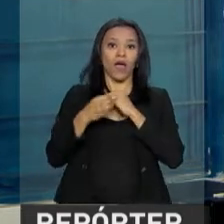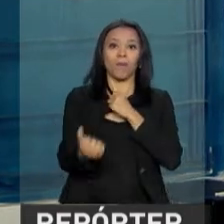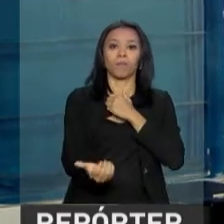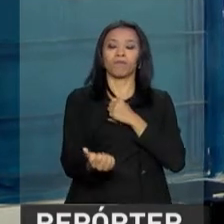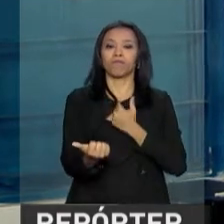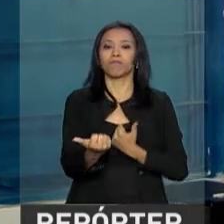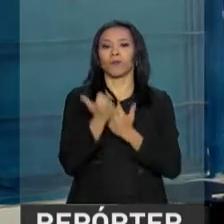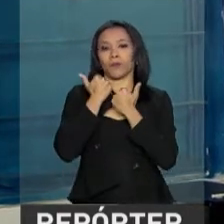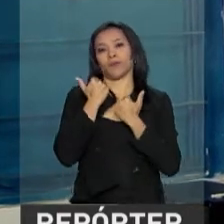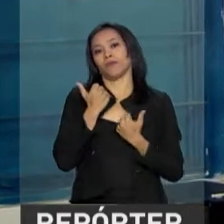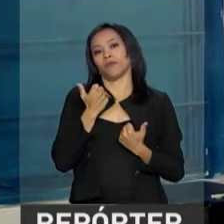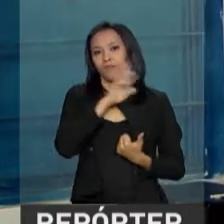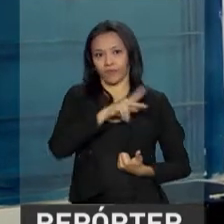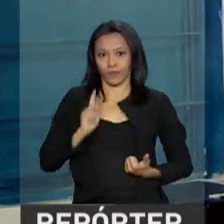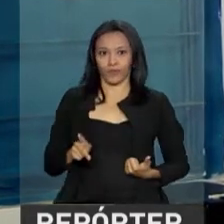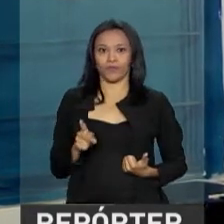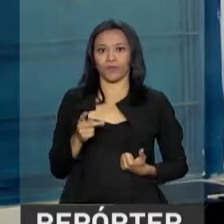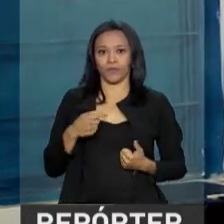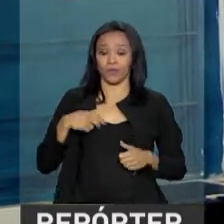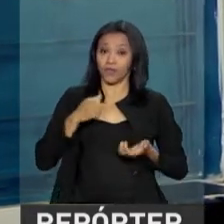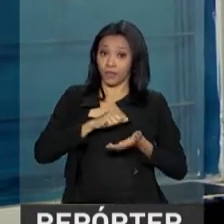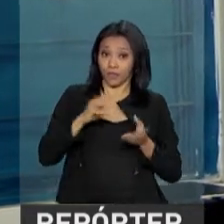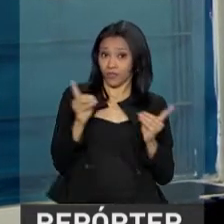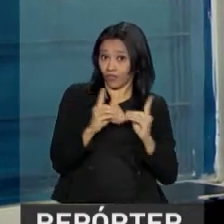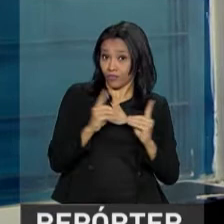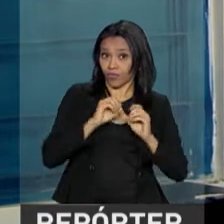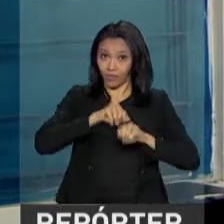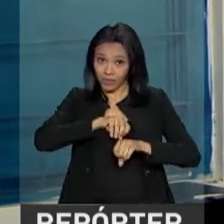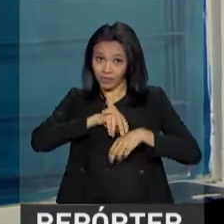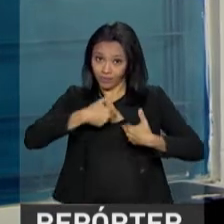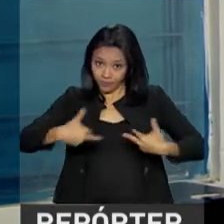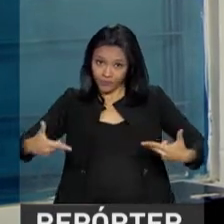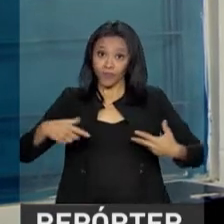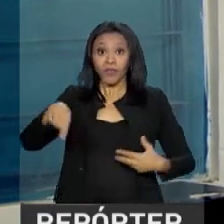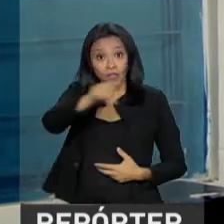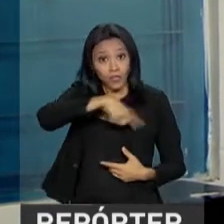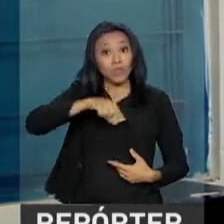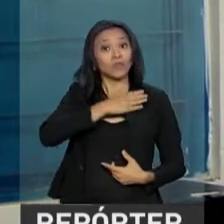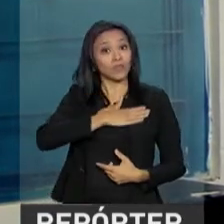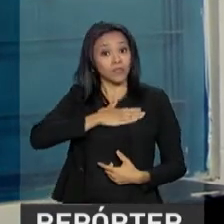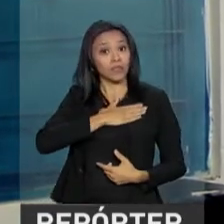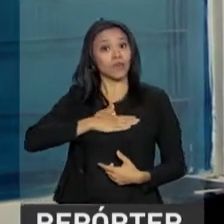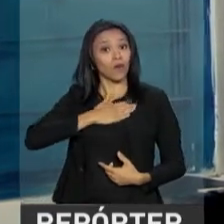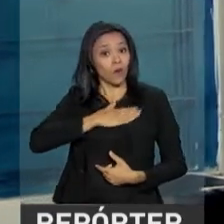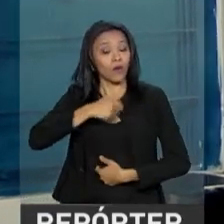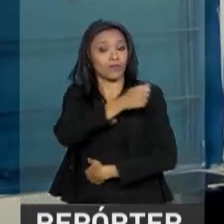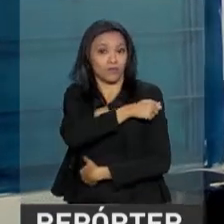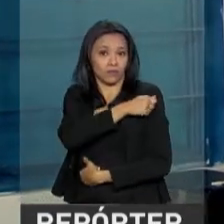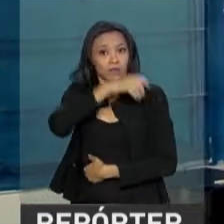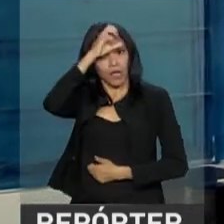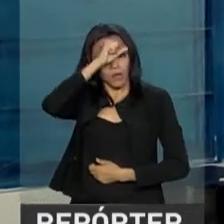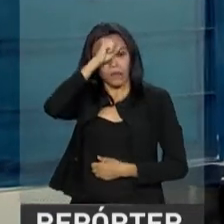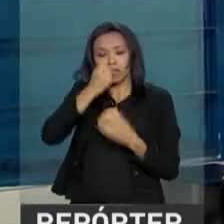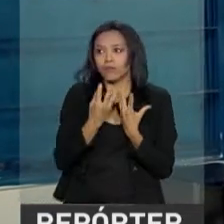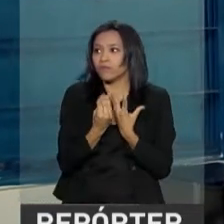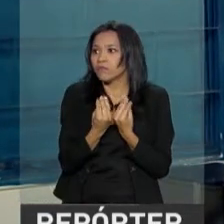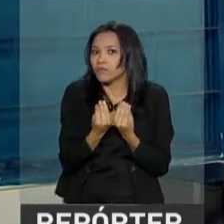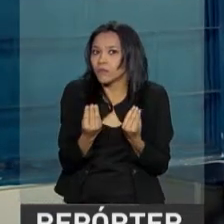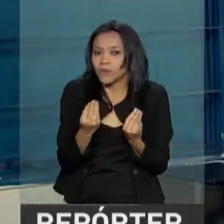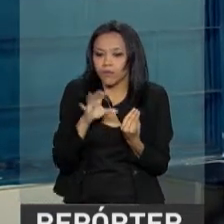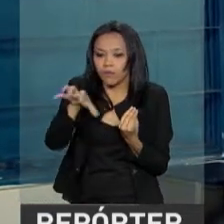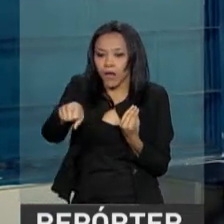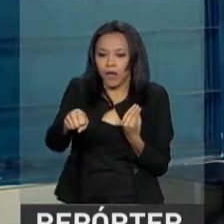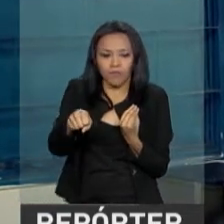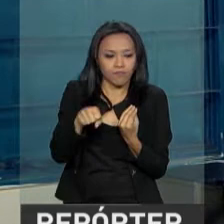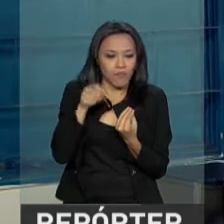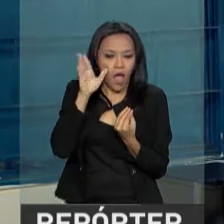e eu acho que os alunos gostam vamos lá sob muita tecnologia de aprender muito e vão captando aqui